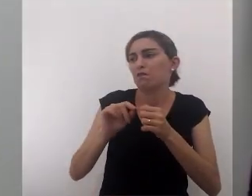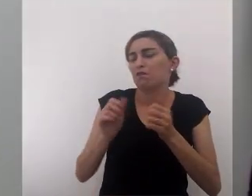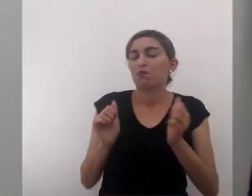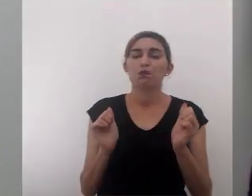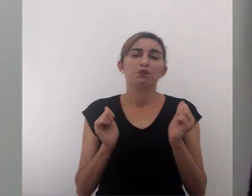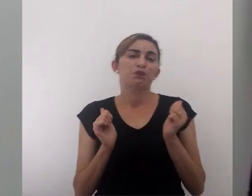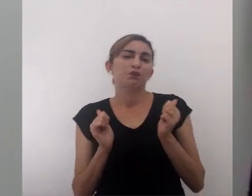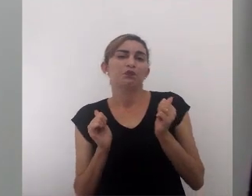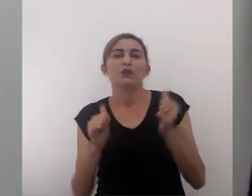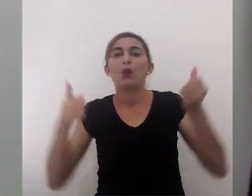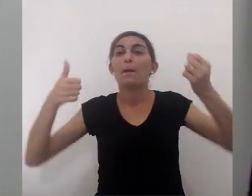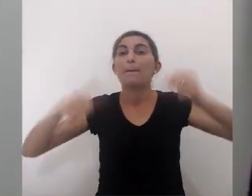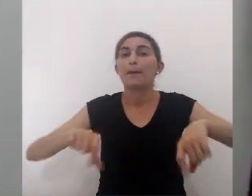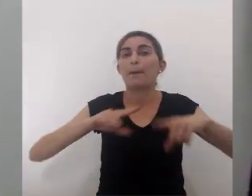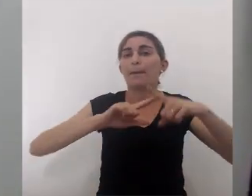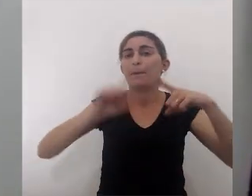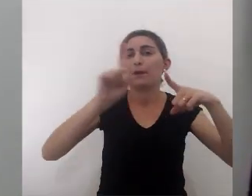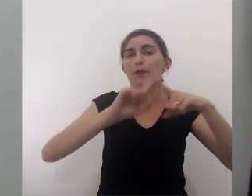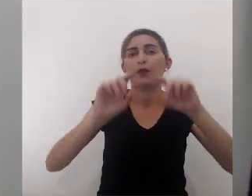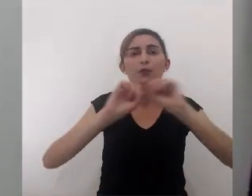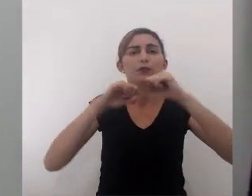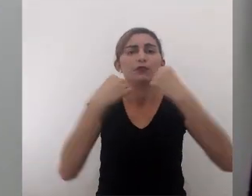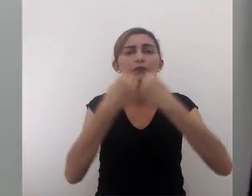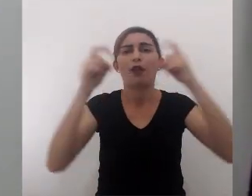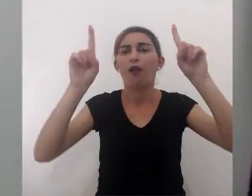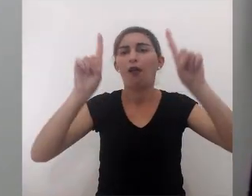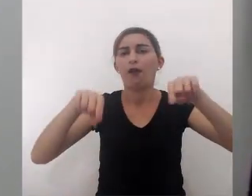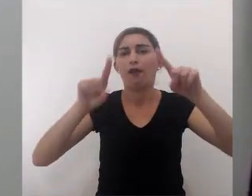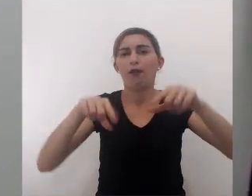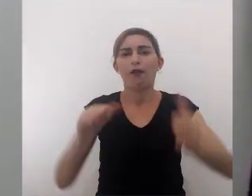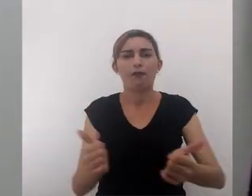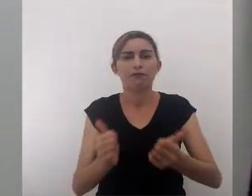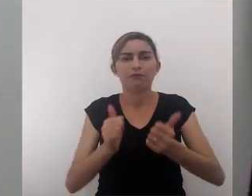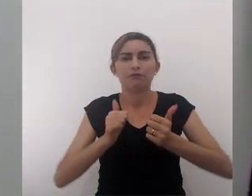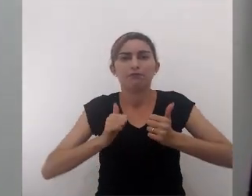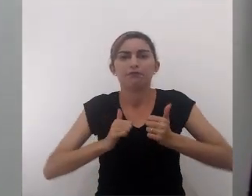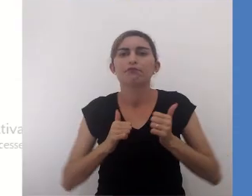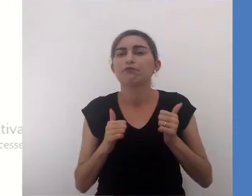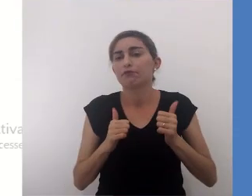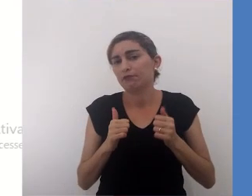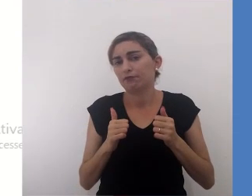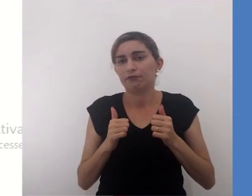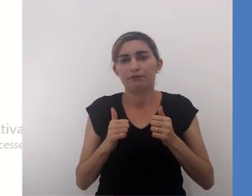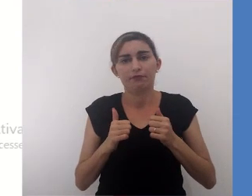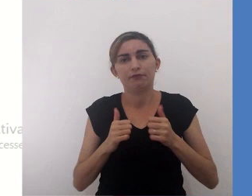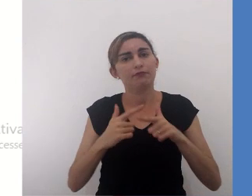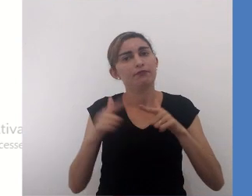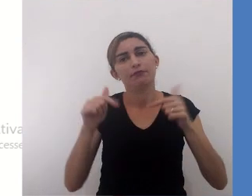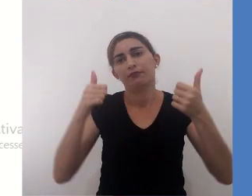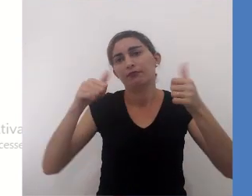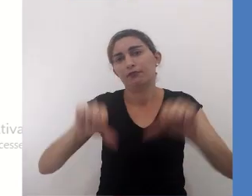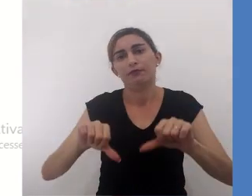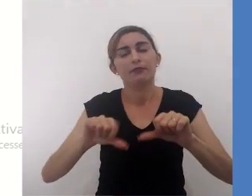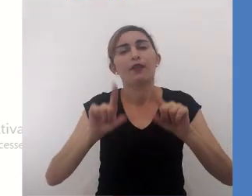Então, o pior problema da sociedade, vejam aí na tela, o pior problema da sociedade é a